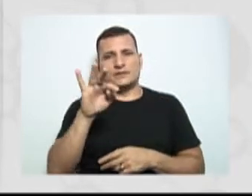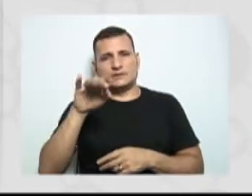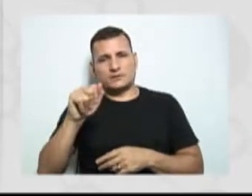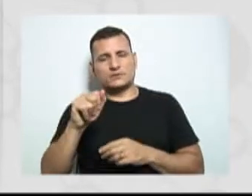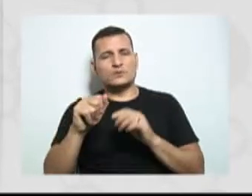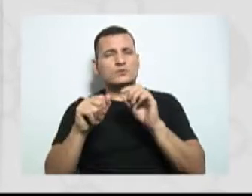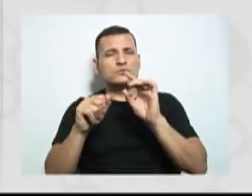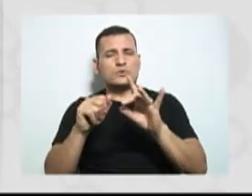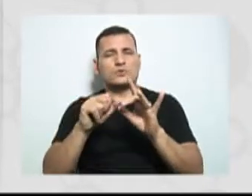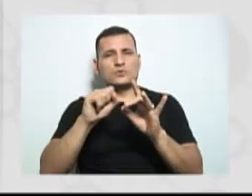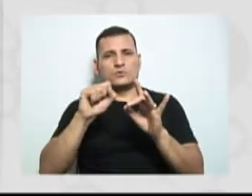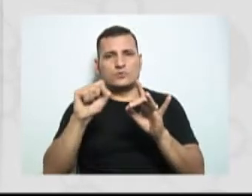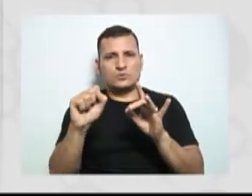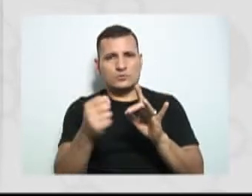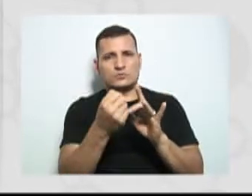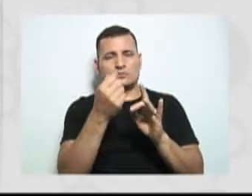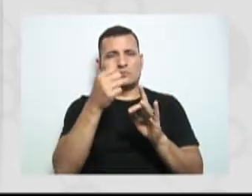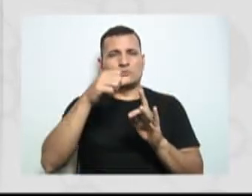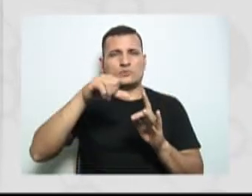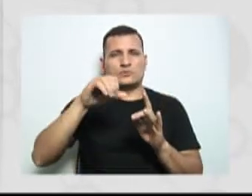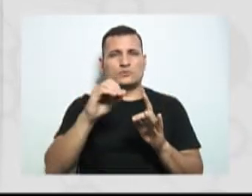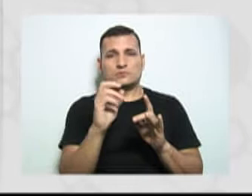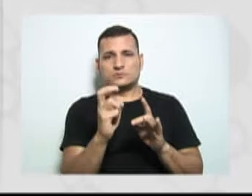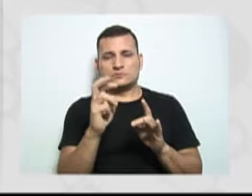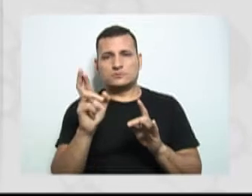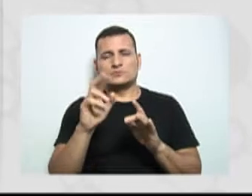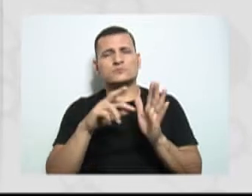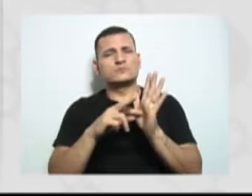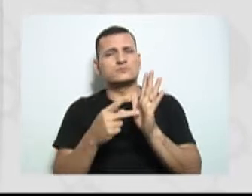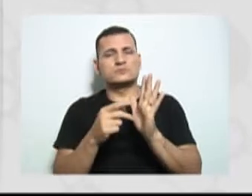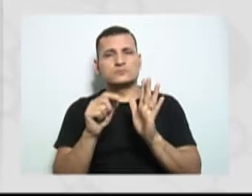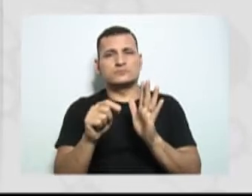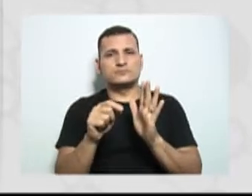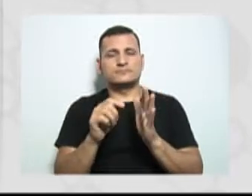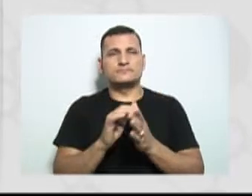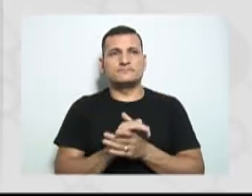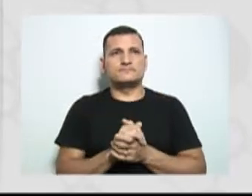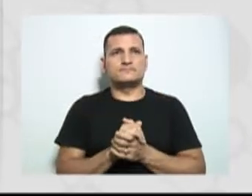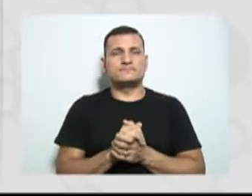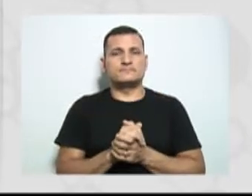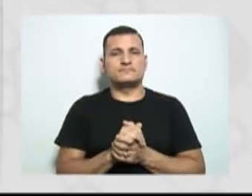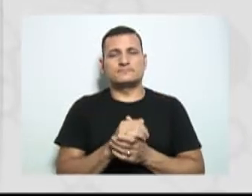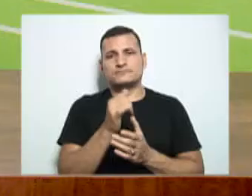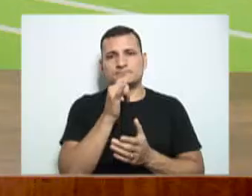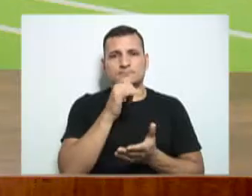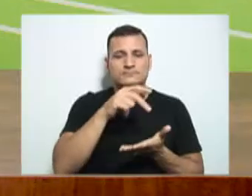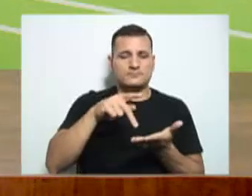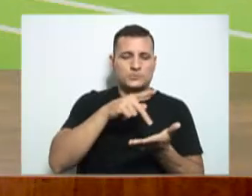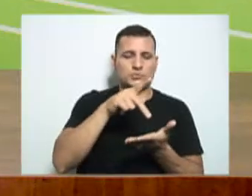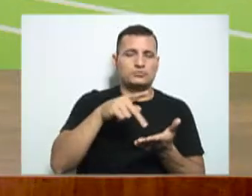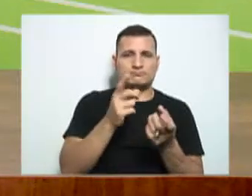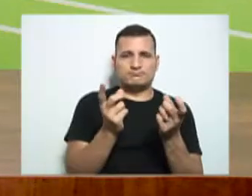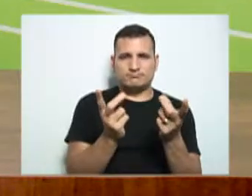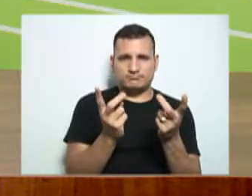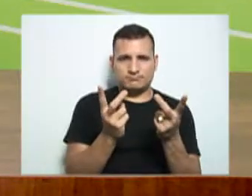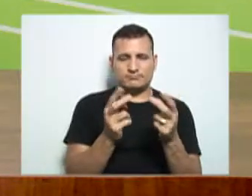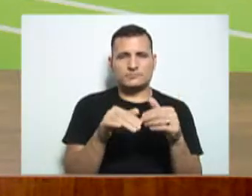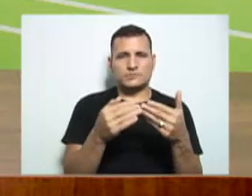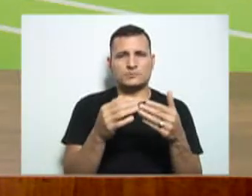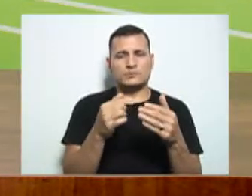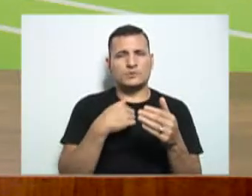R$ 8.905. O que significa isso? Bom, eu vendo pudins, então eu tenho que vender